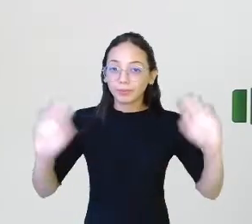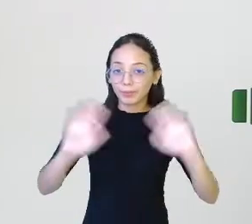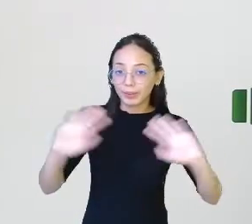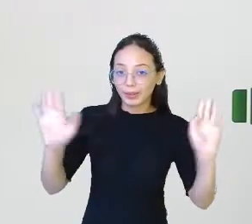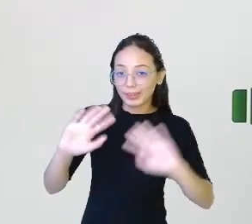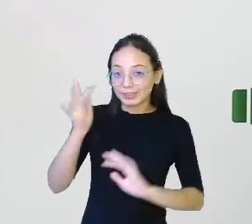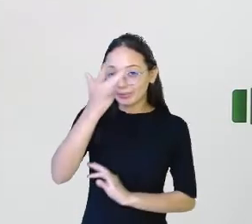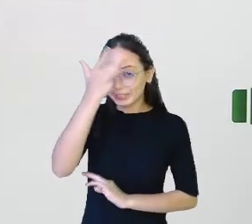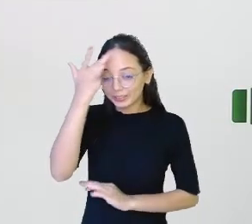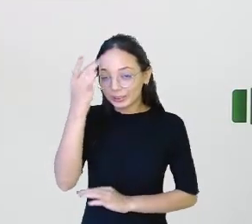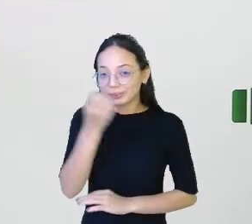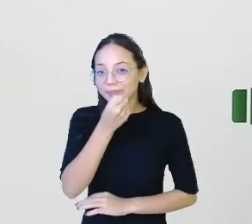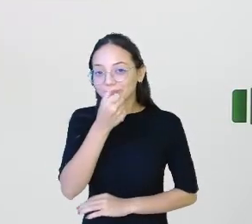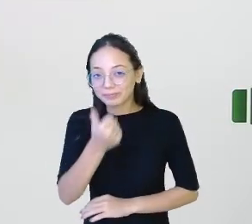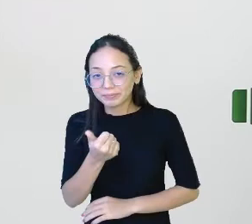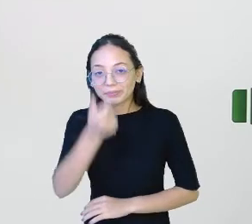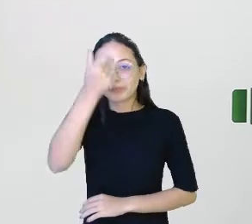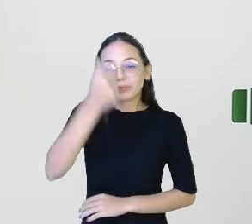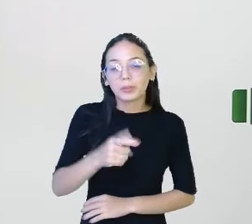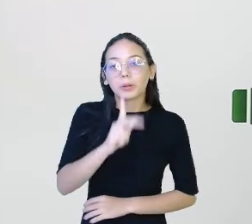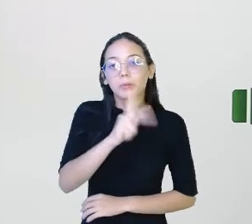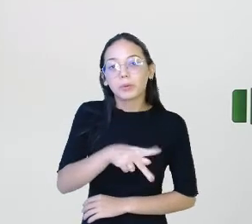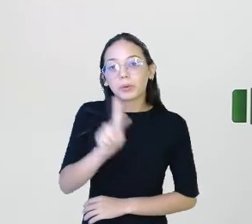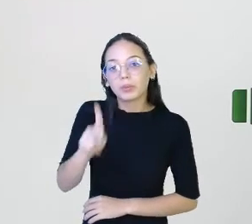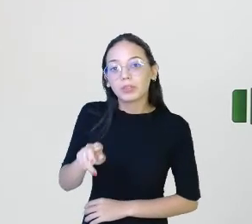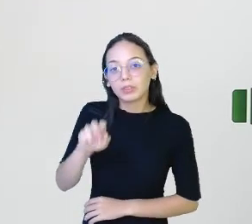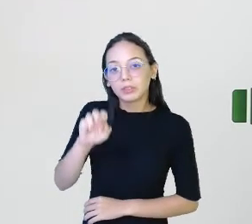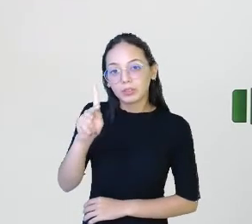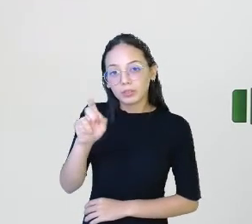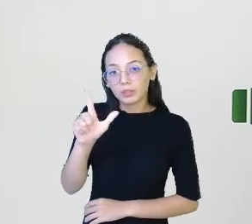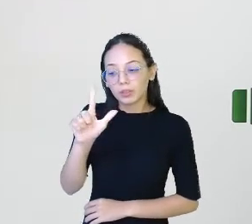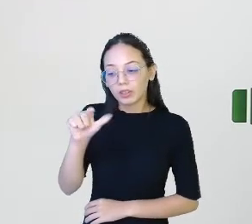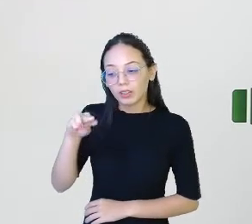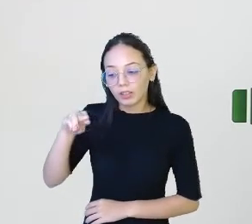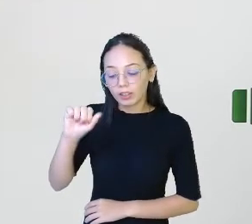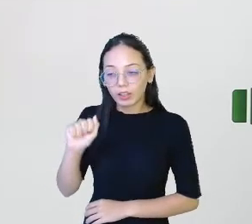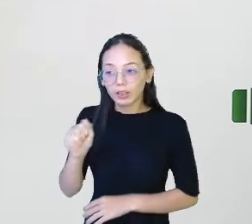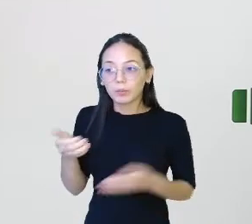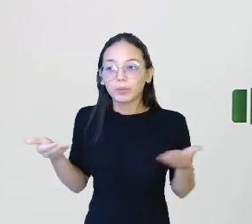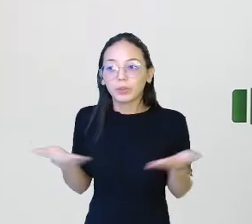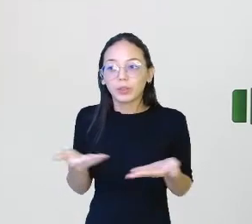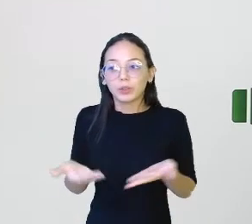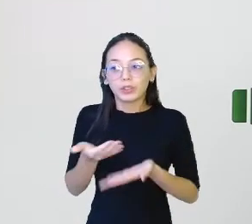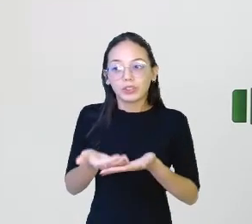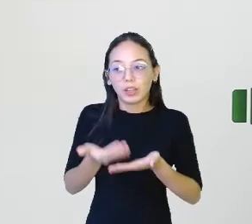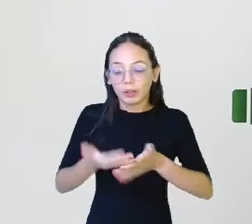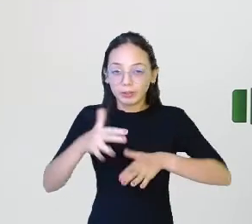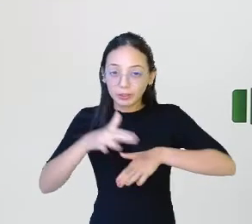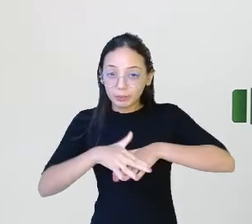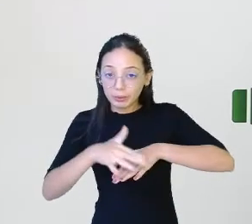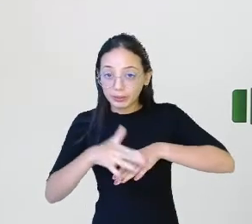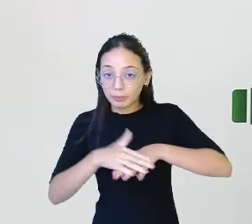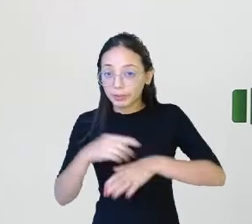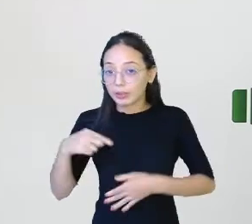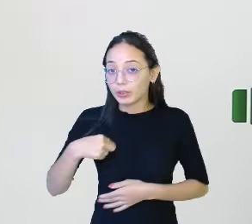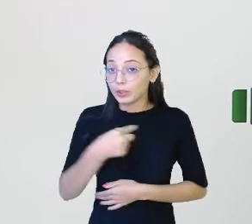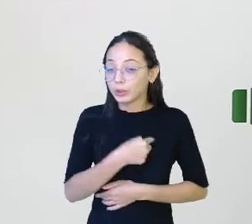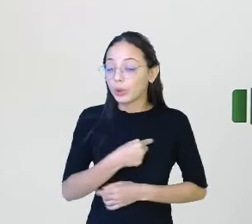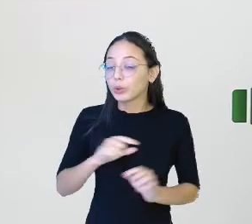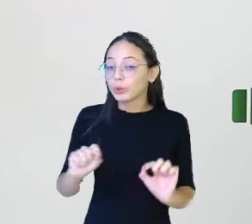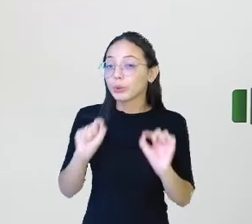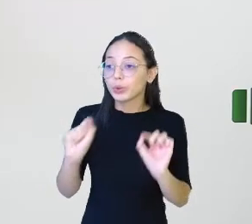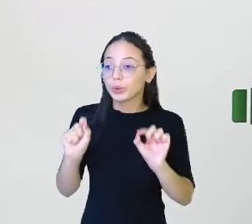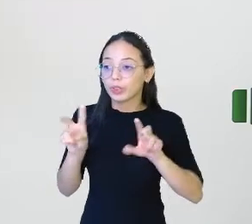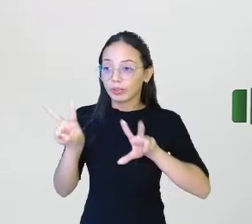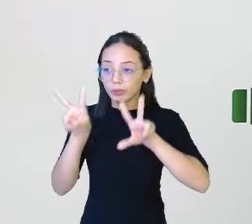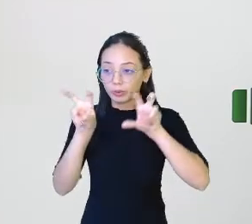Olá, pessoal! Eu sou a professora Kedma Santos e hoje na nossa aula de matemática a gente vai trabalhar sobre um tema